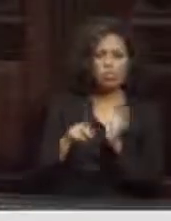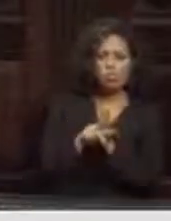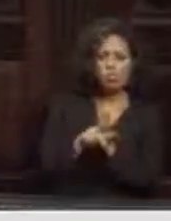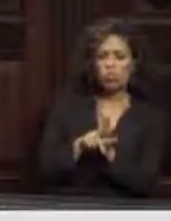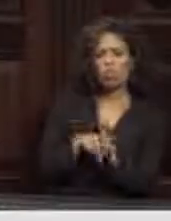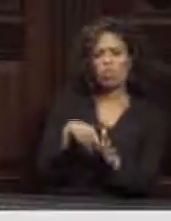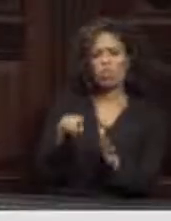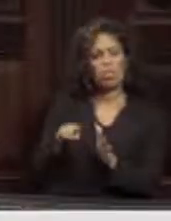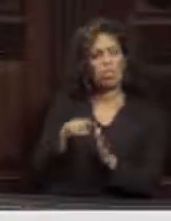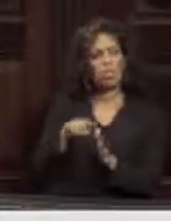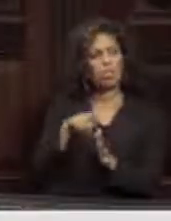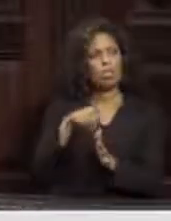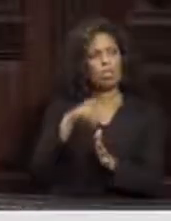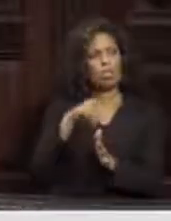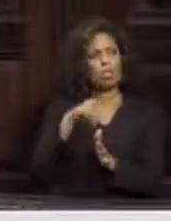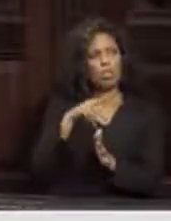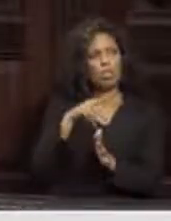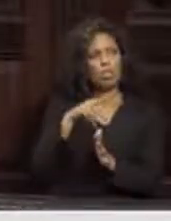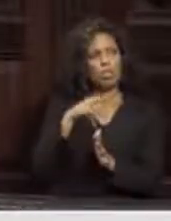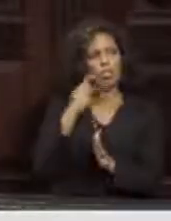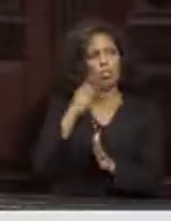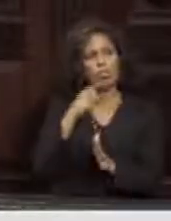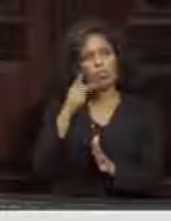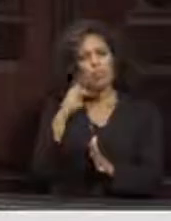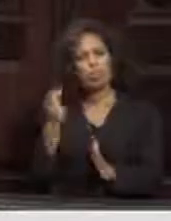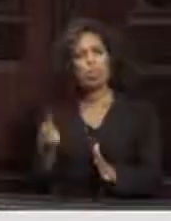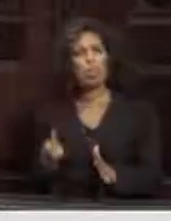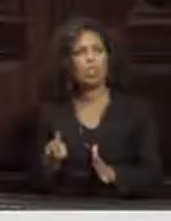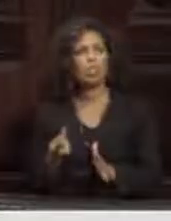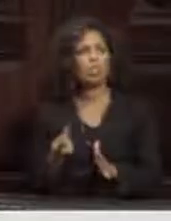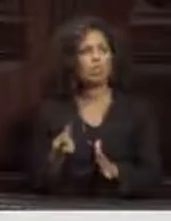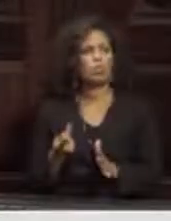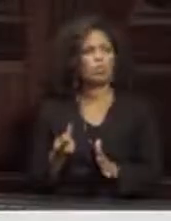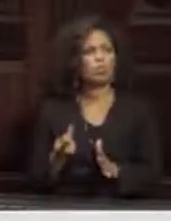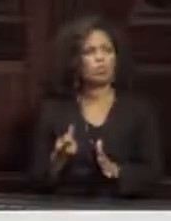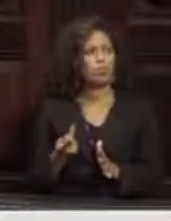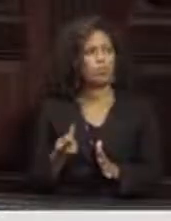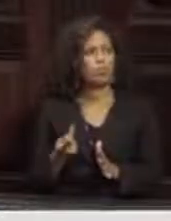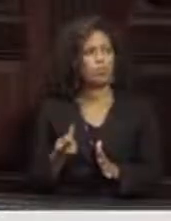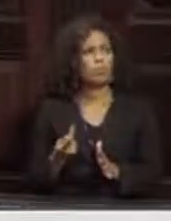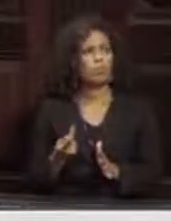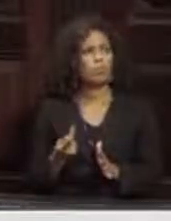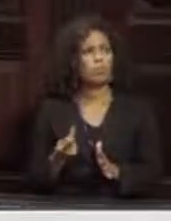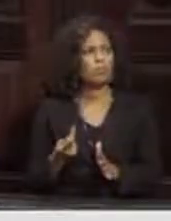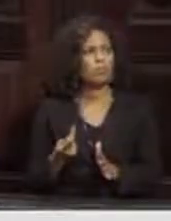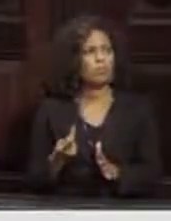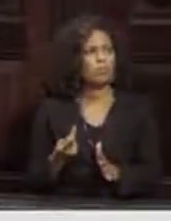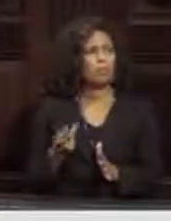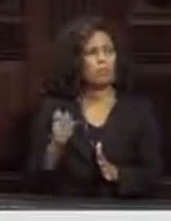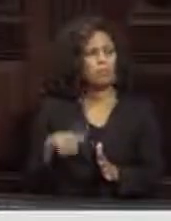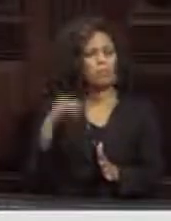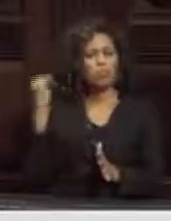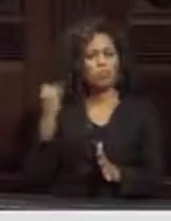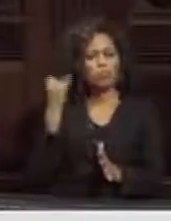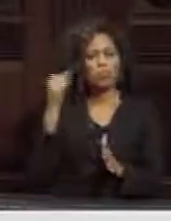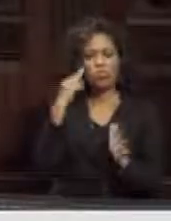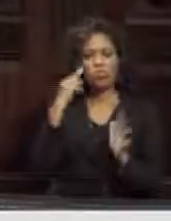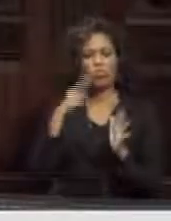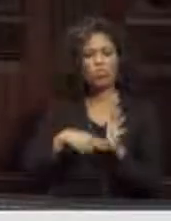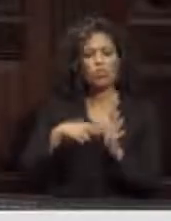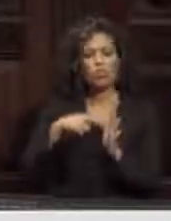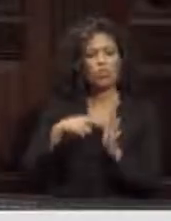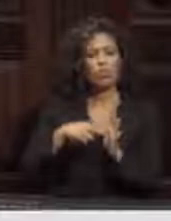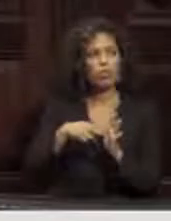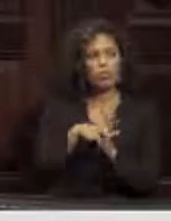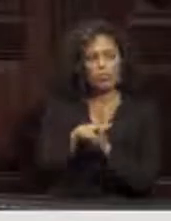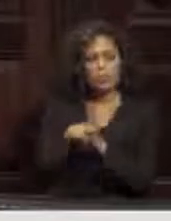tranquila, ele, no mínimo, antes de vir a debate, careceria de um conjunto de informações que não